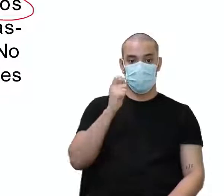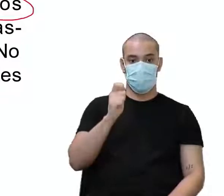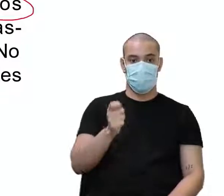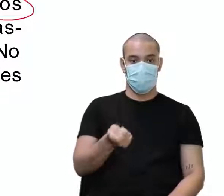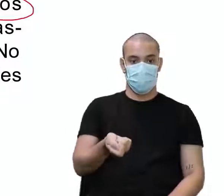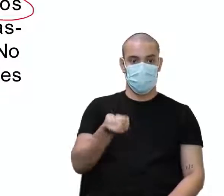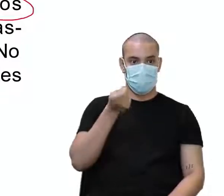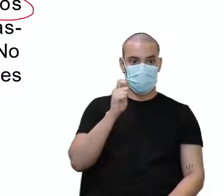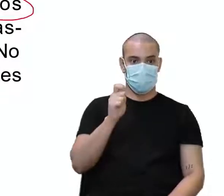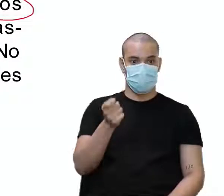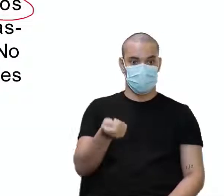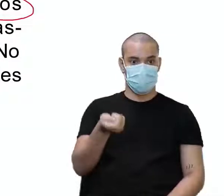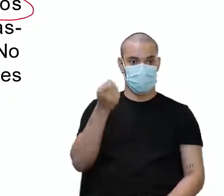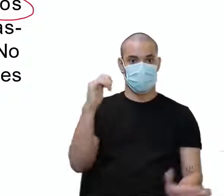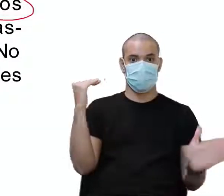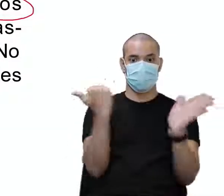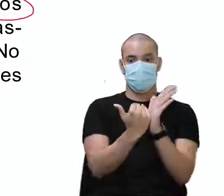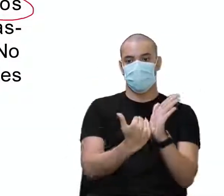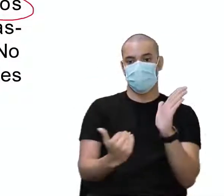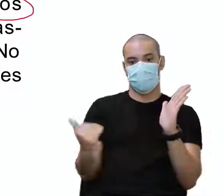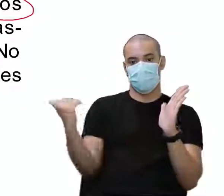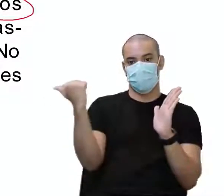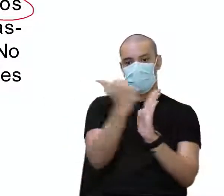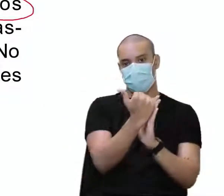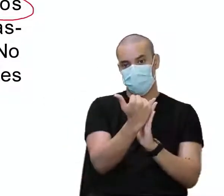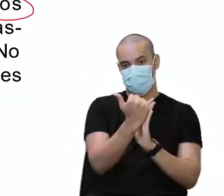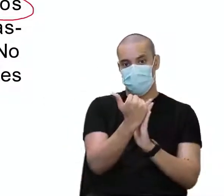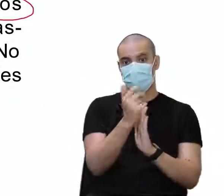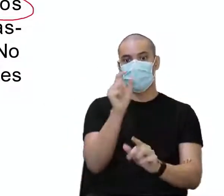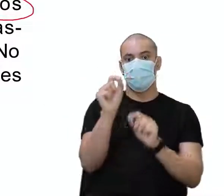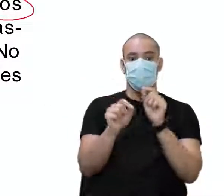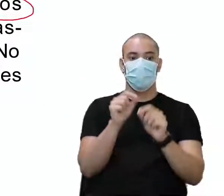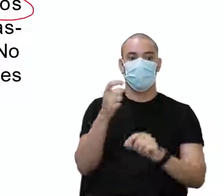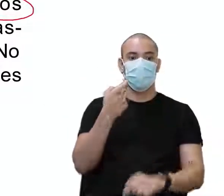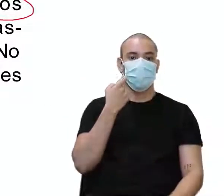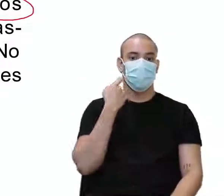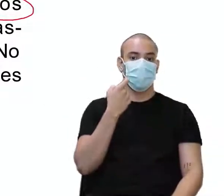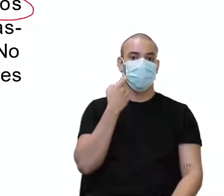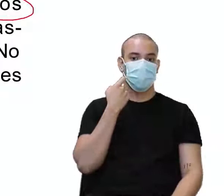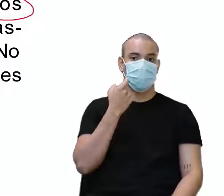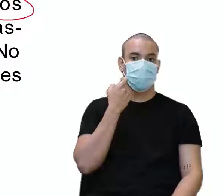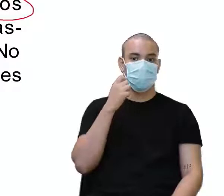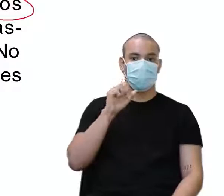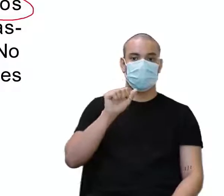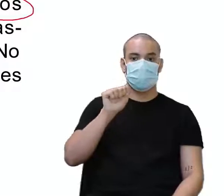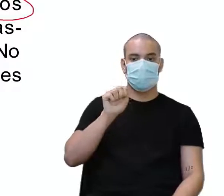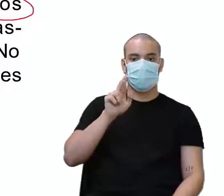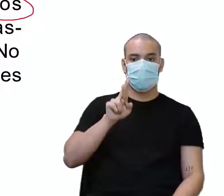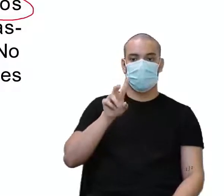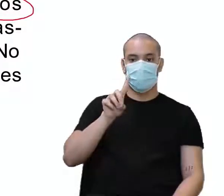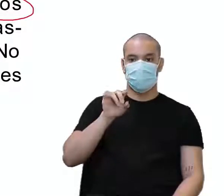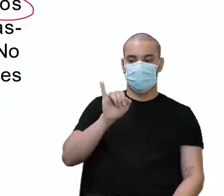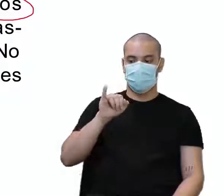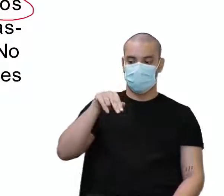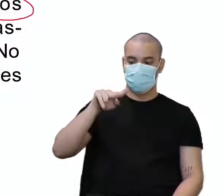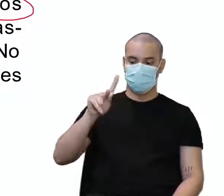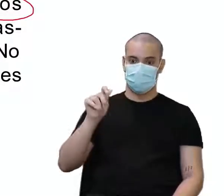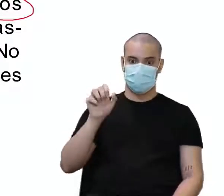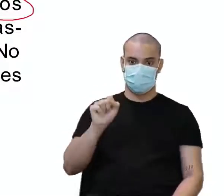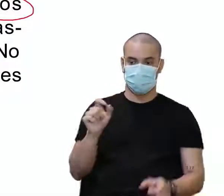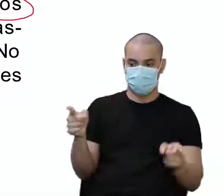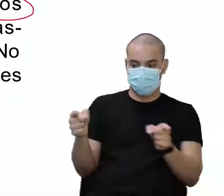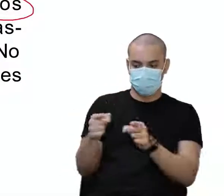a pesca além do que deveria das sardinhas. Então preste atenção. Você tem fitoplâncton,